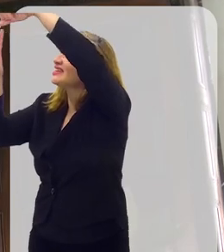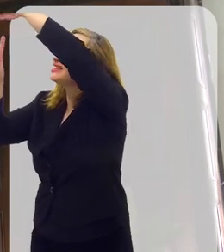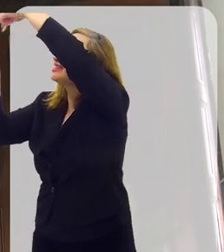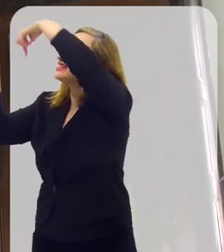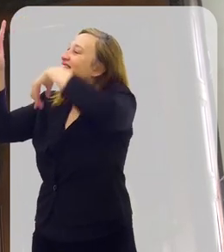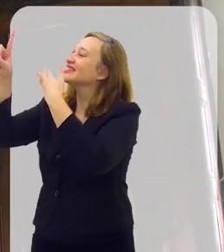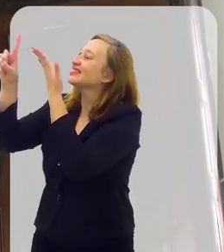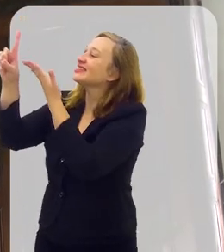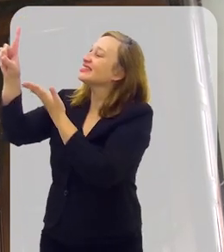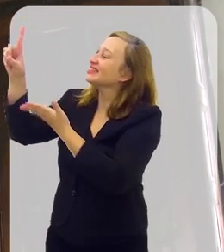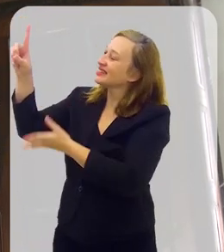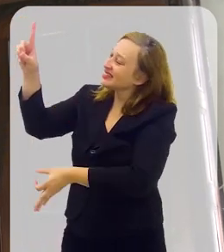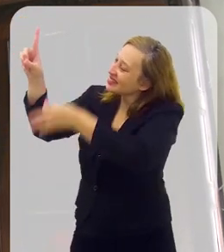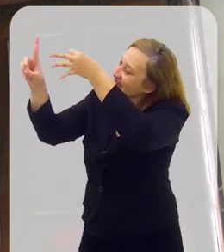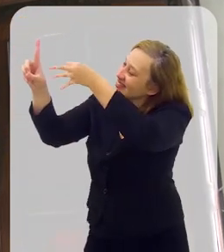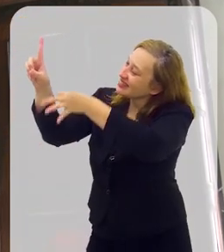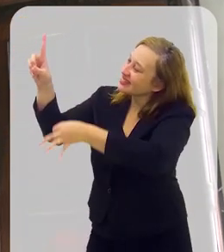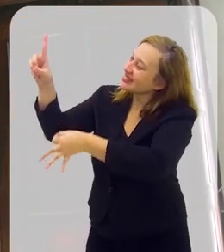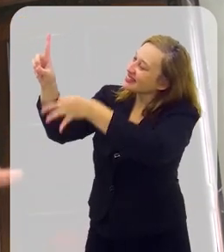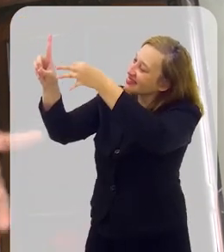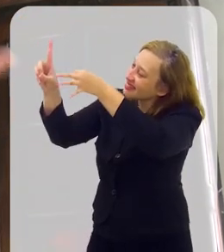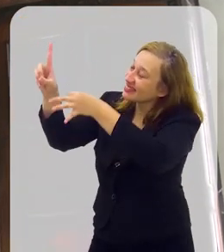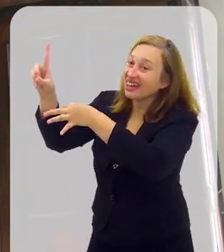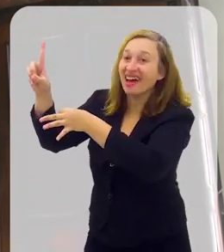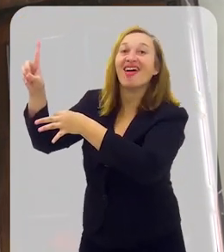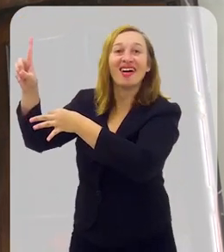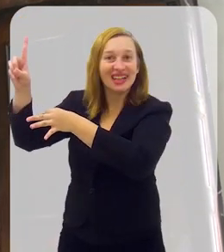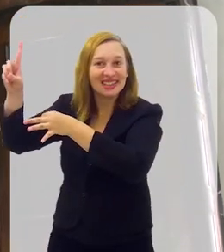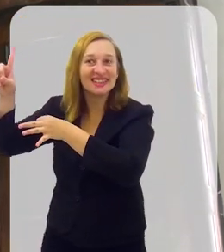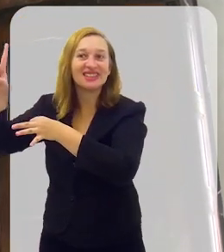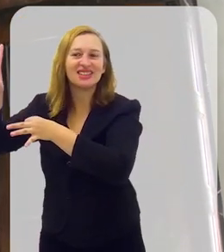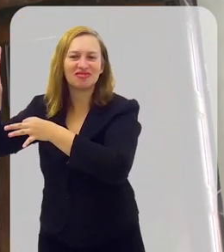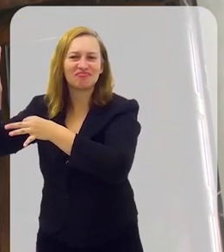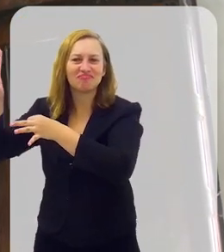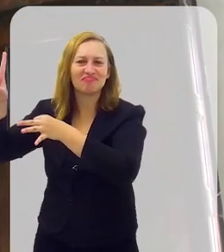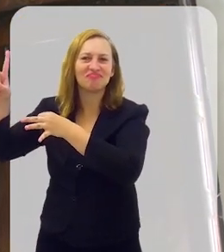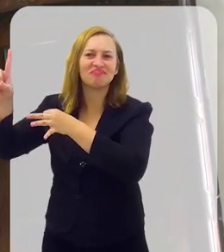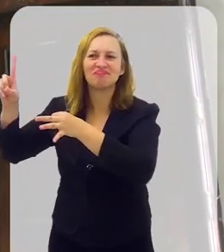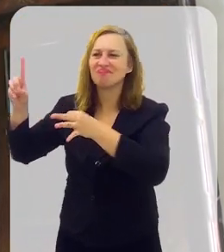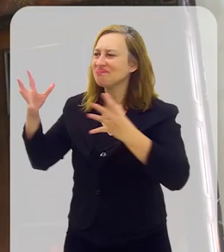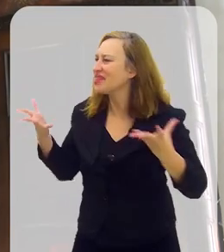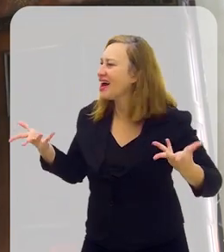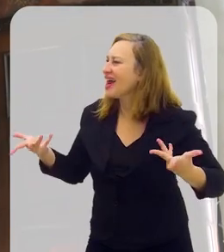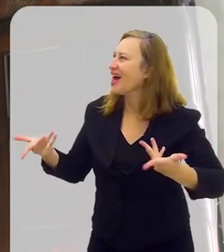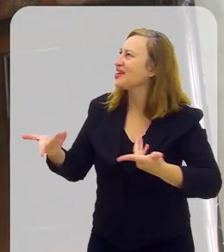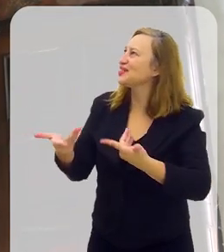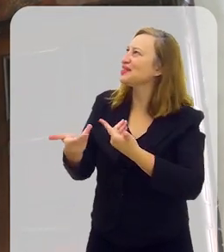santo tu és J tu és